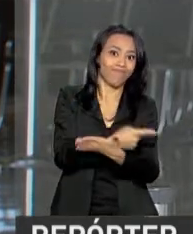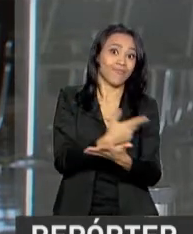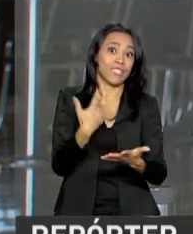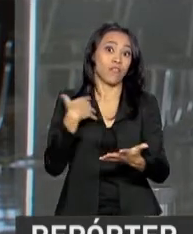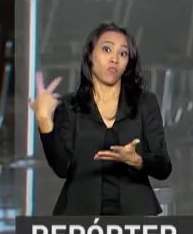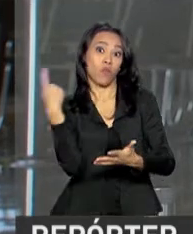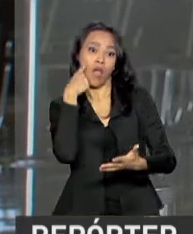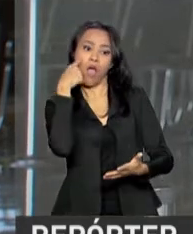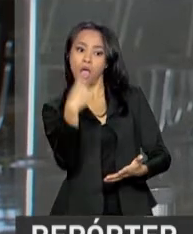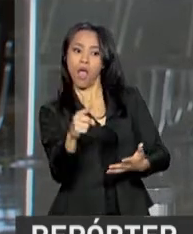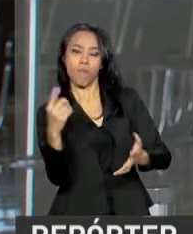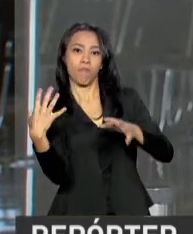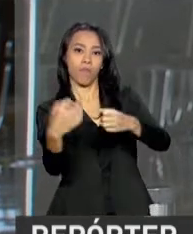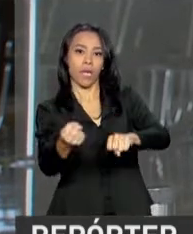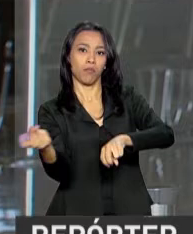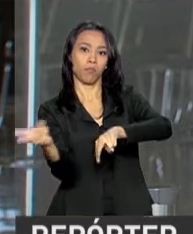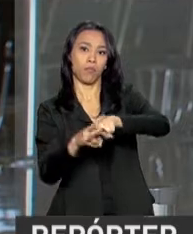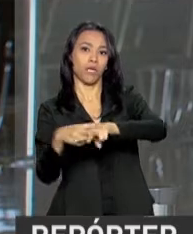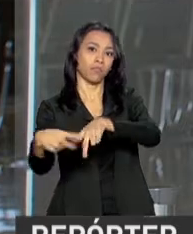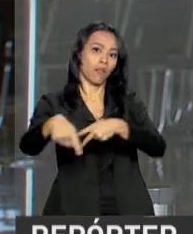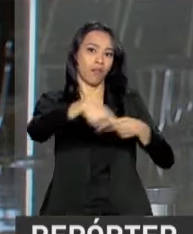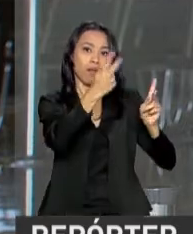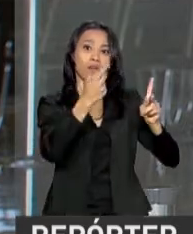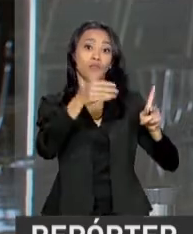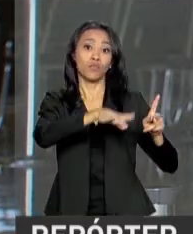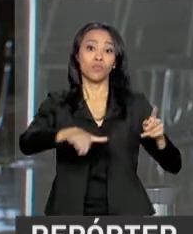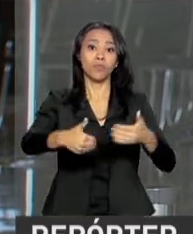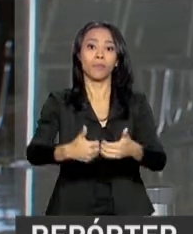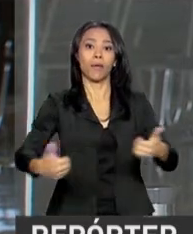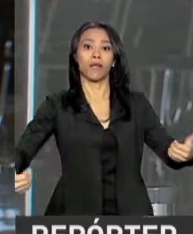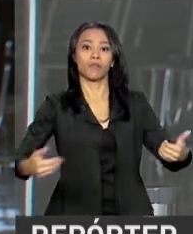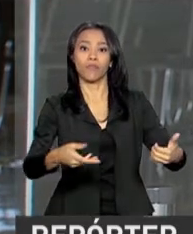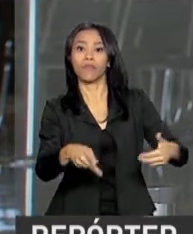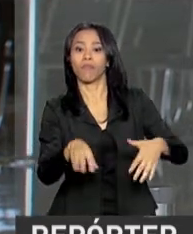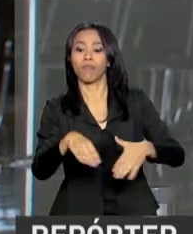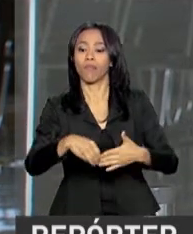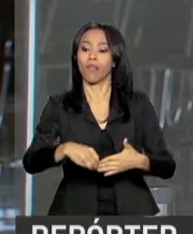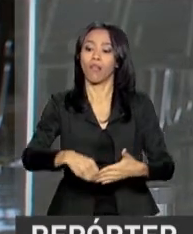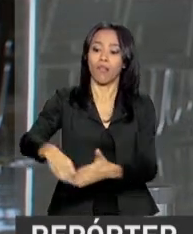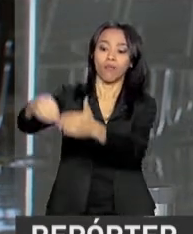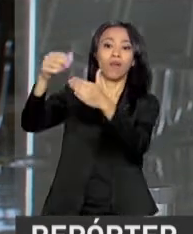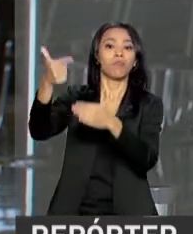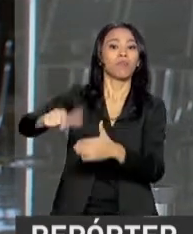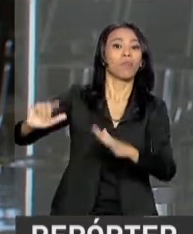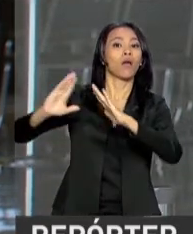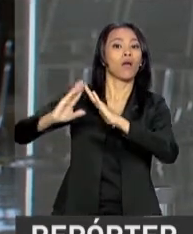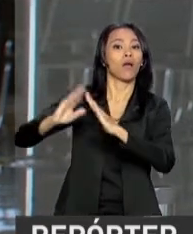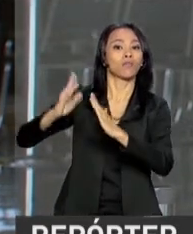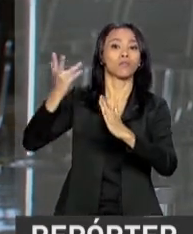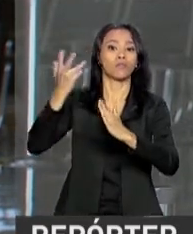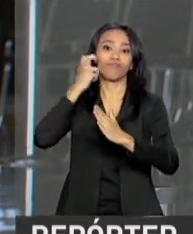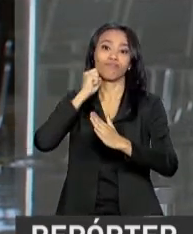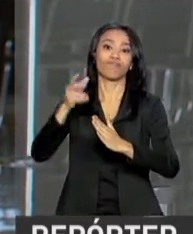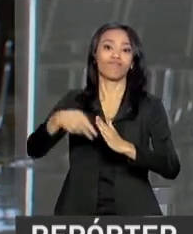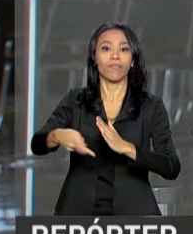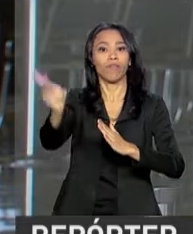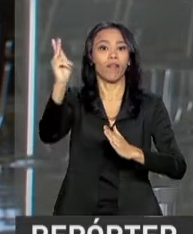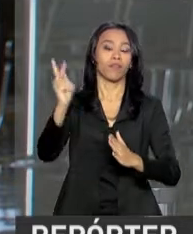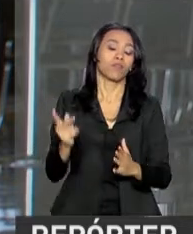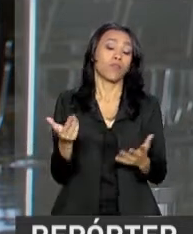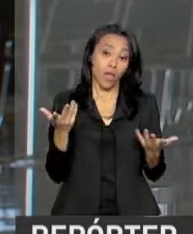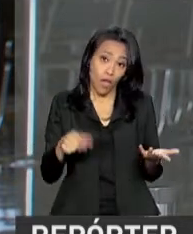em prisões ilegais, foram separados dos filhos e os filhos foram levados para abrigos. E essa é uma questão que deve ser tratada nessa